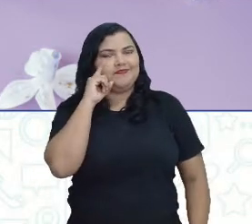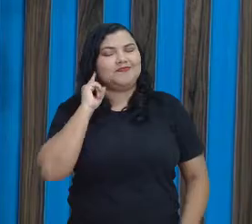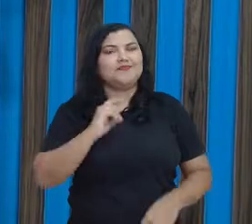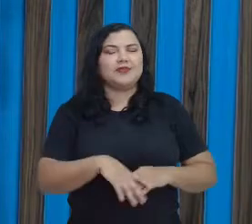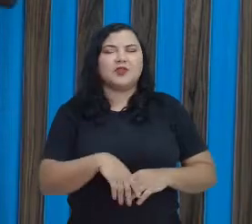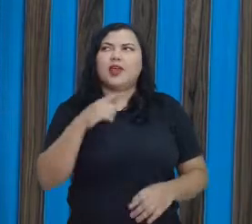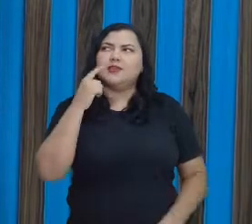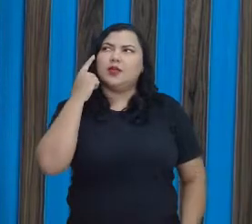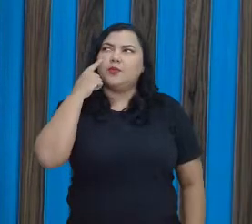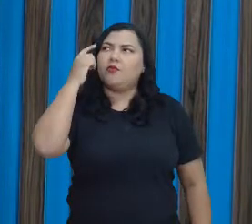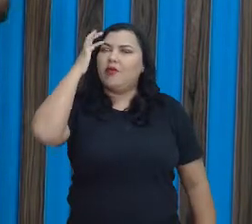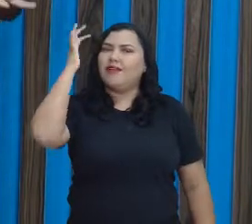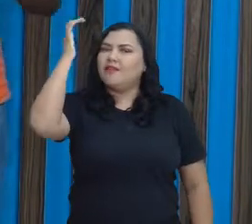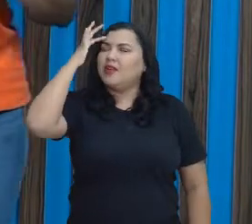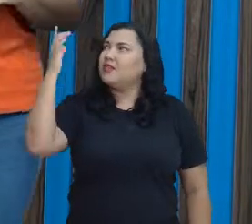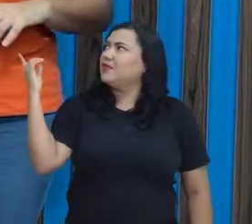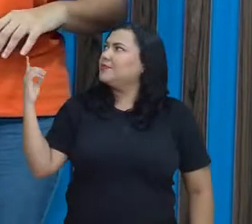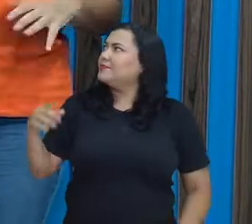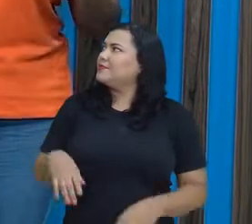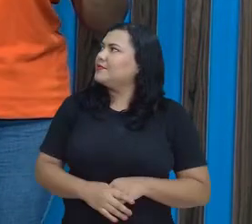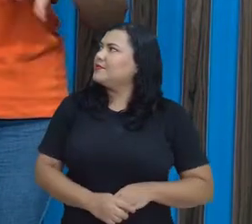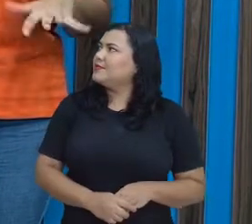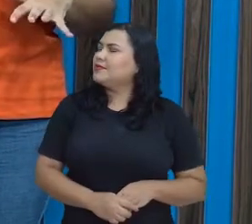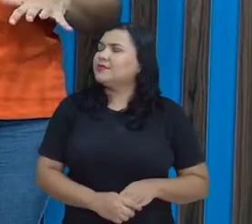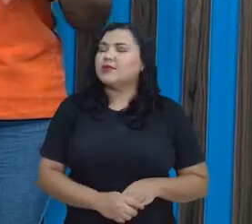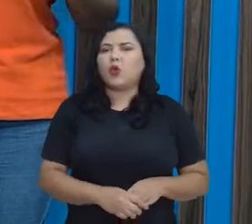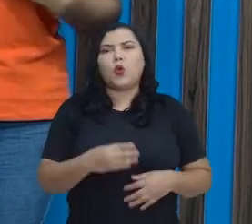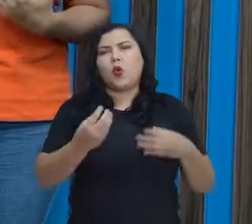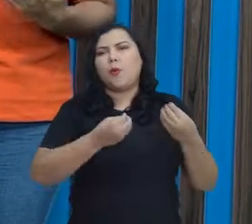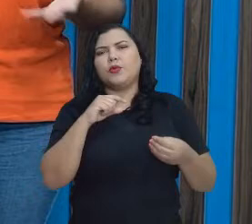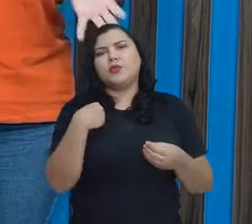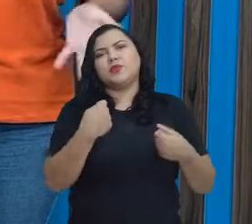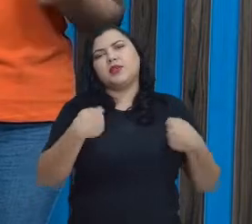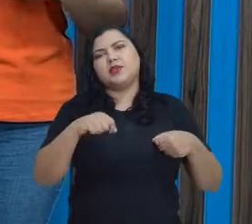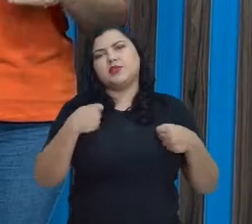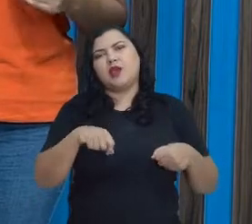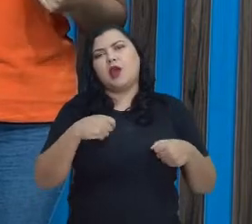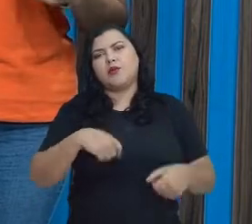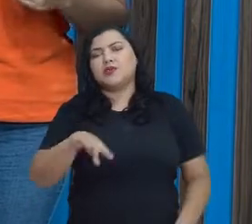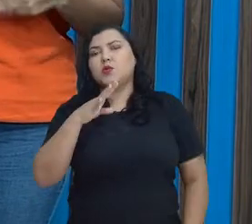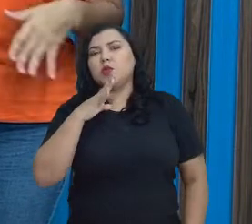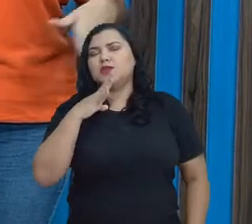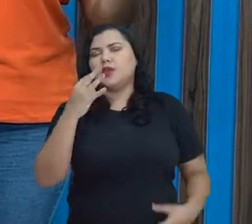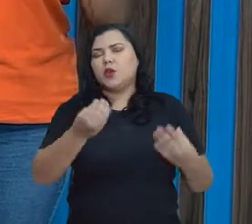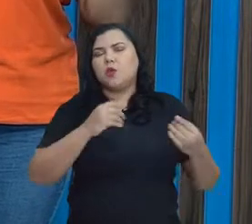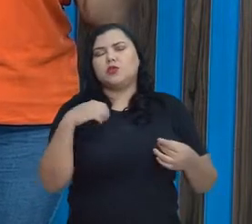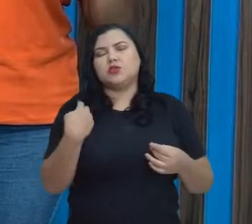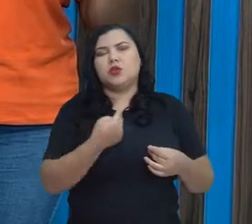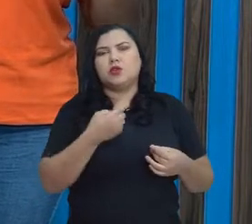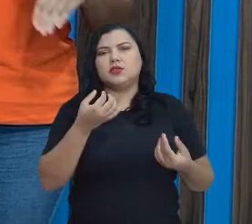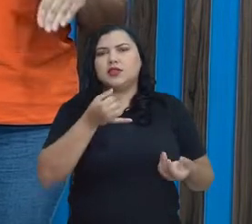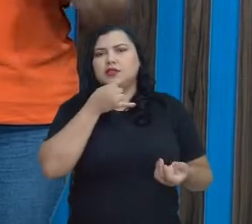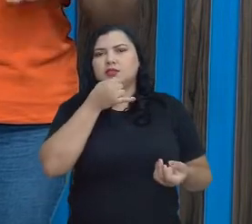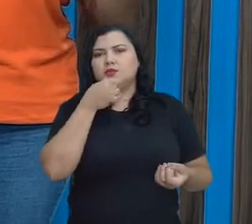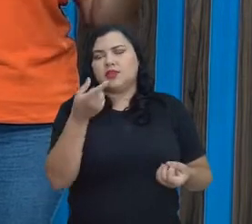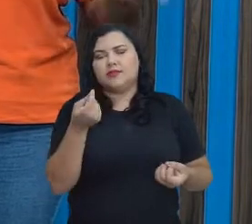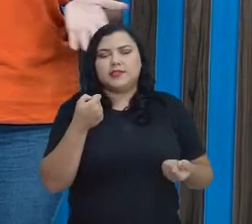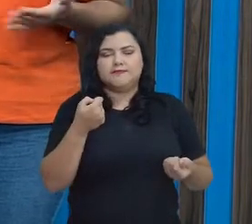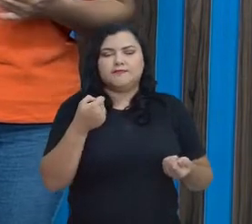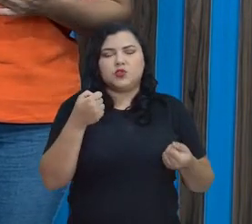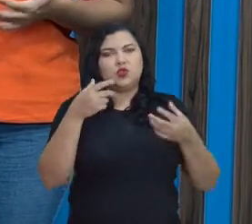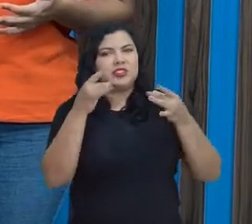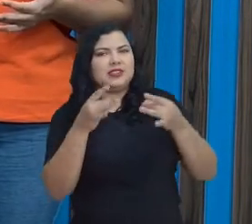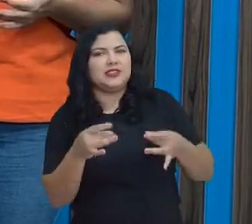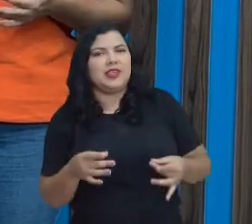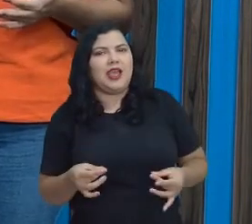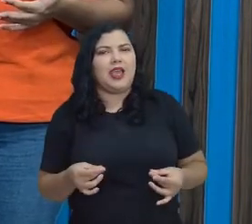pensar um pouquinho sobre isso, né? O quanto a gente precisa se conhecer e como nós somos feitos de todas as nossas peculiaridades,